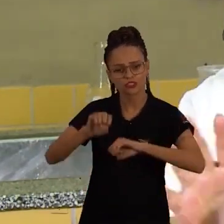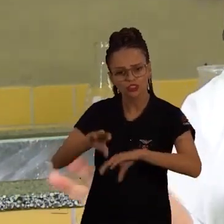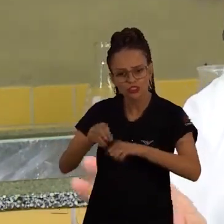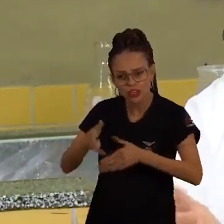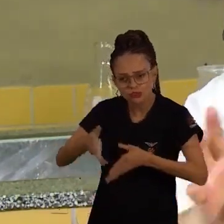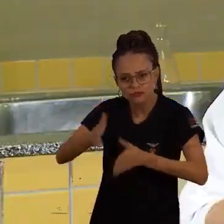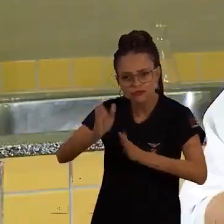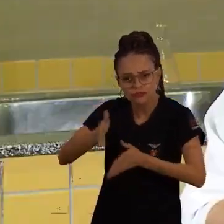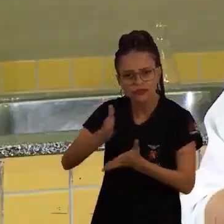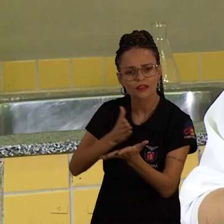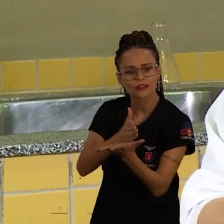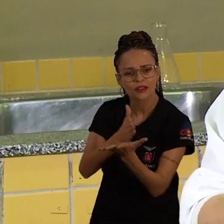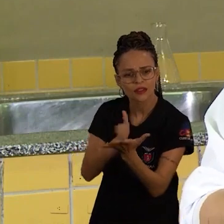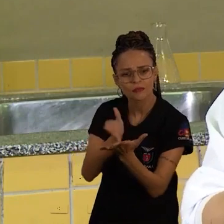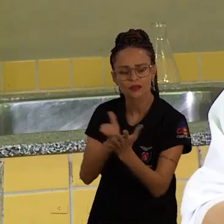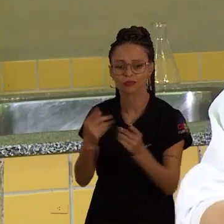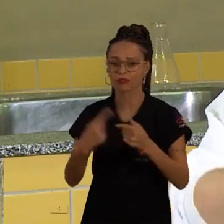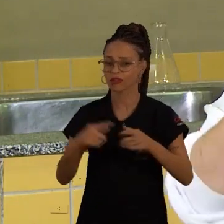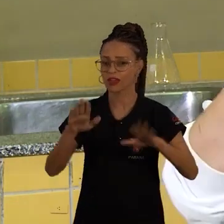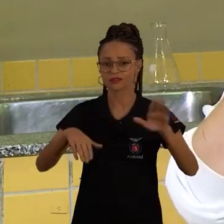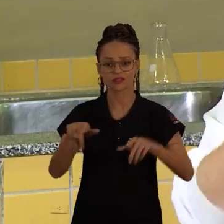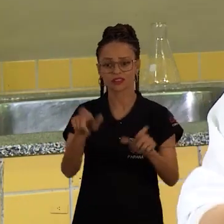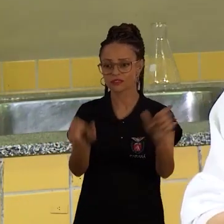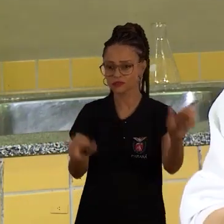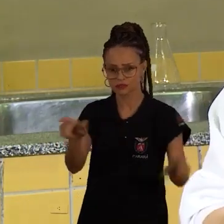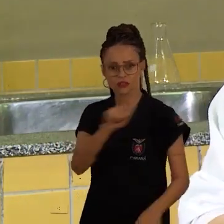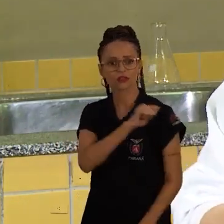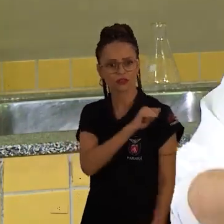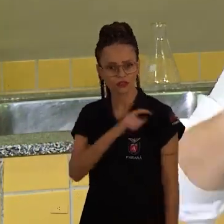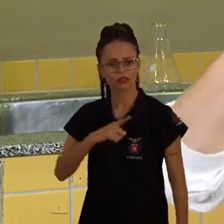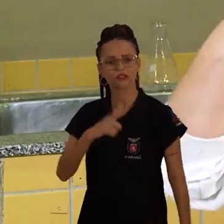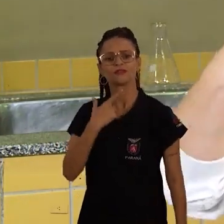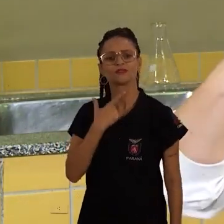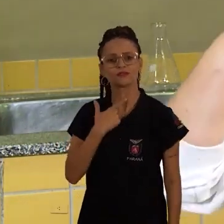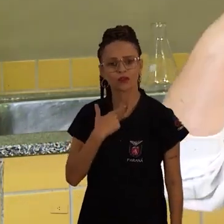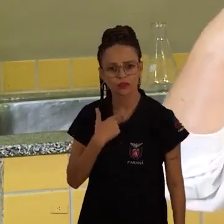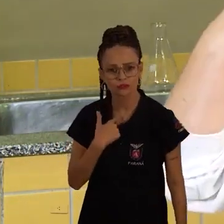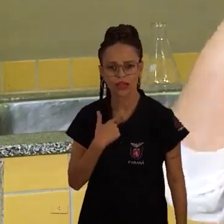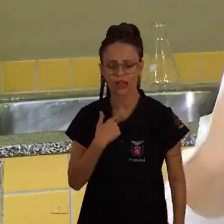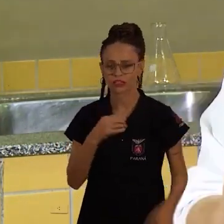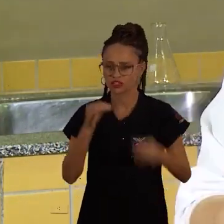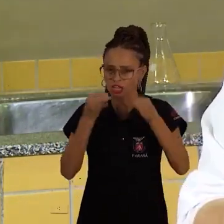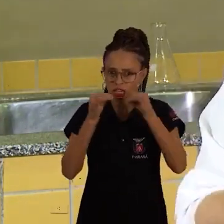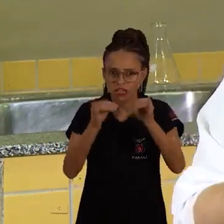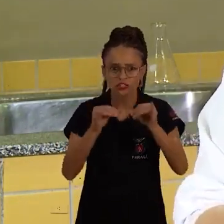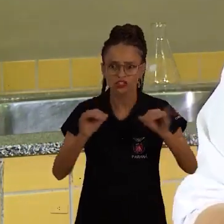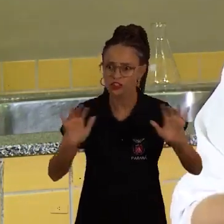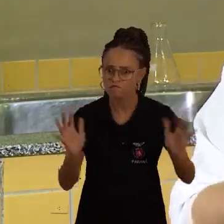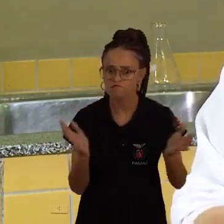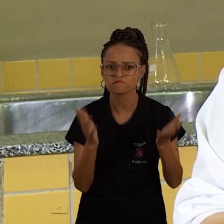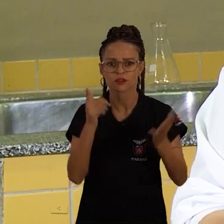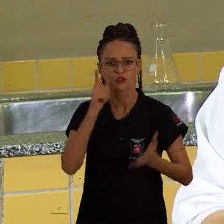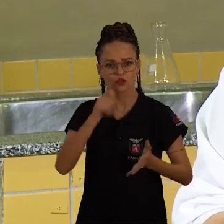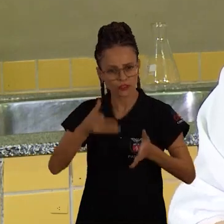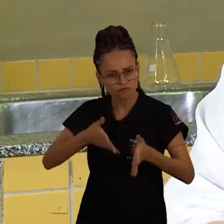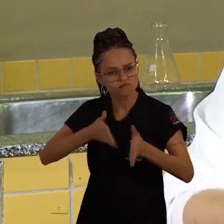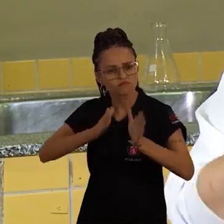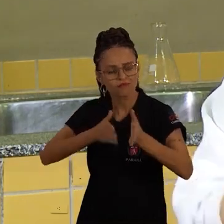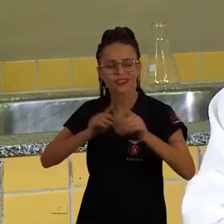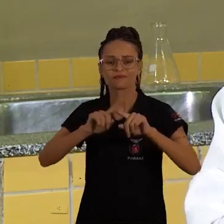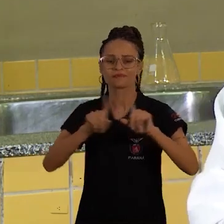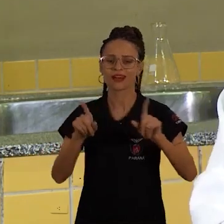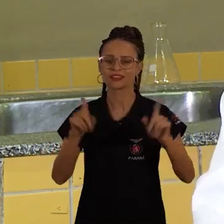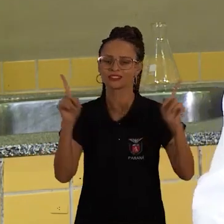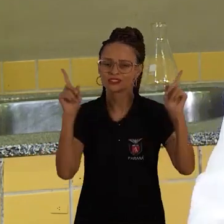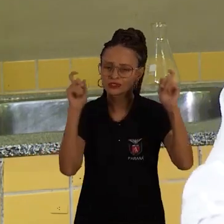trilhar os caminhos, porque muitas vezes os alunos têm vontade, uma energia incrível para conseguir ir adiante, mas